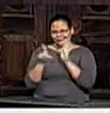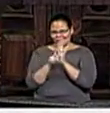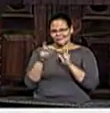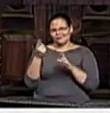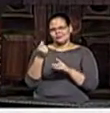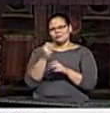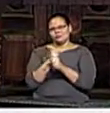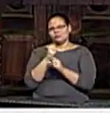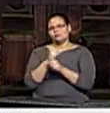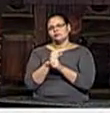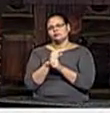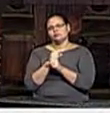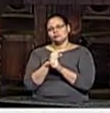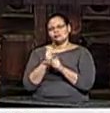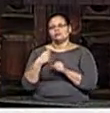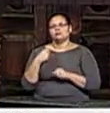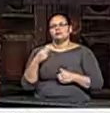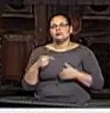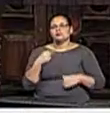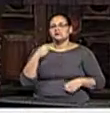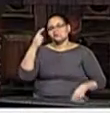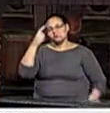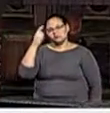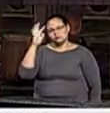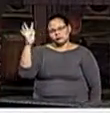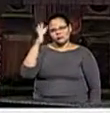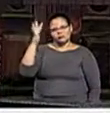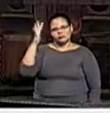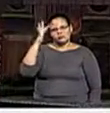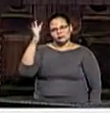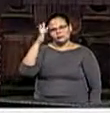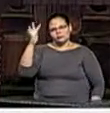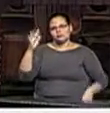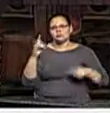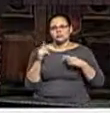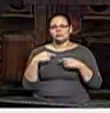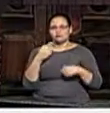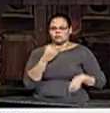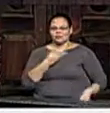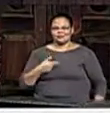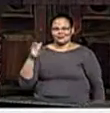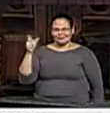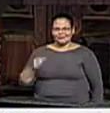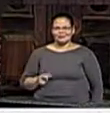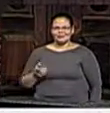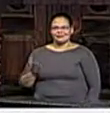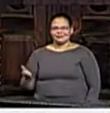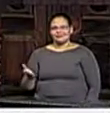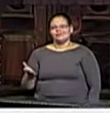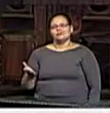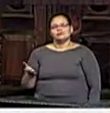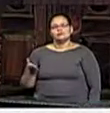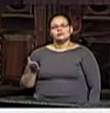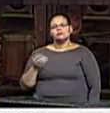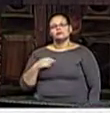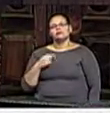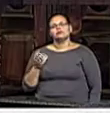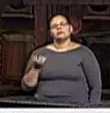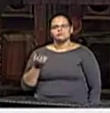Anual. Eu fico imaginando um governo que pretende